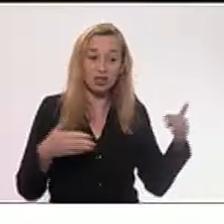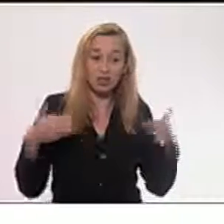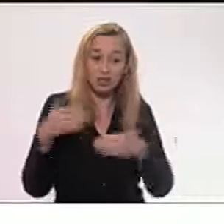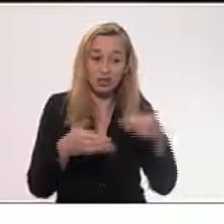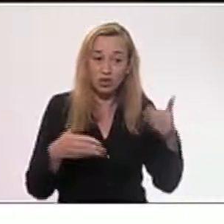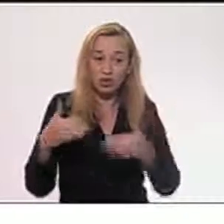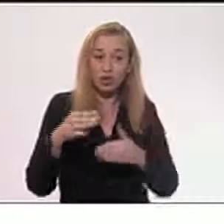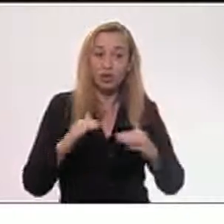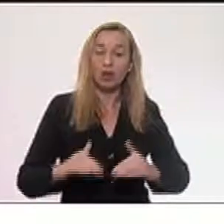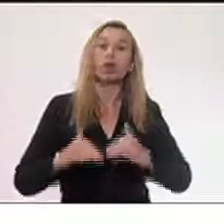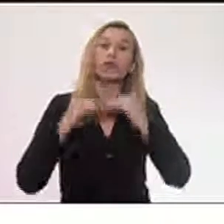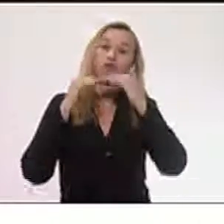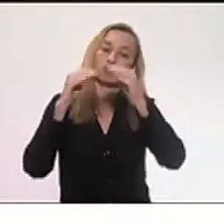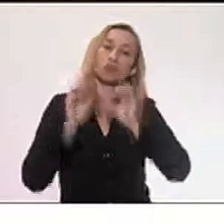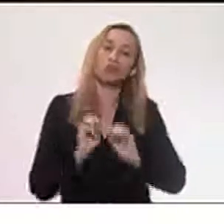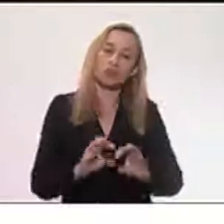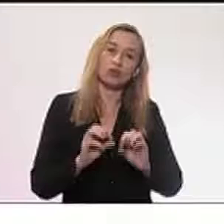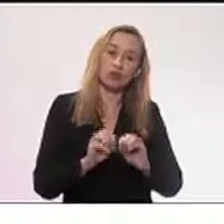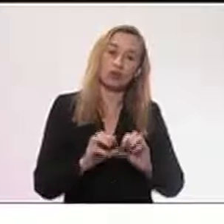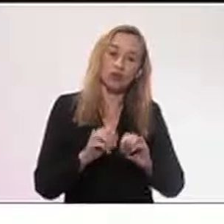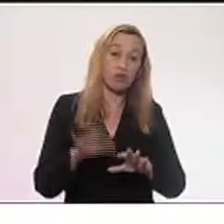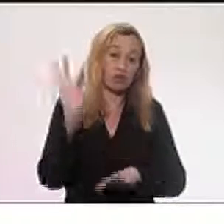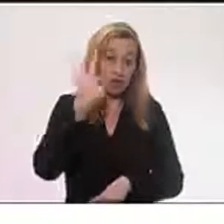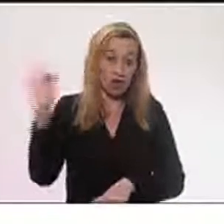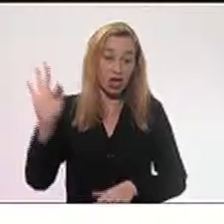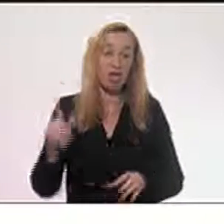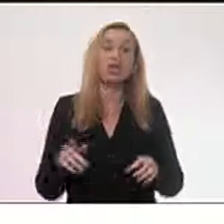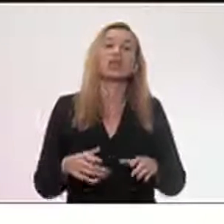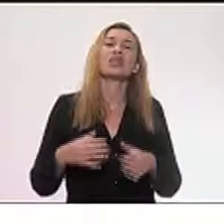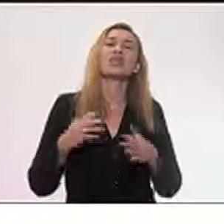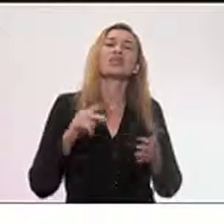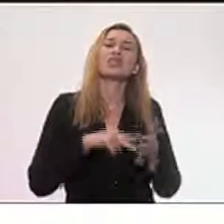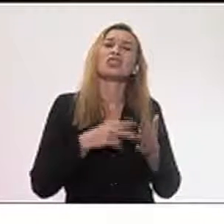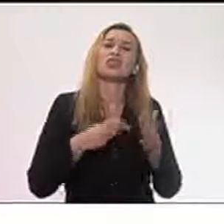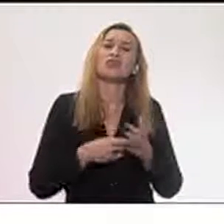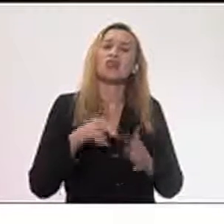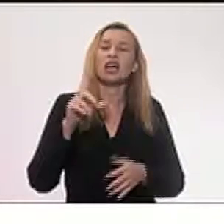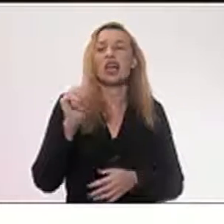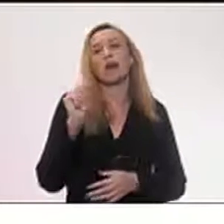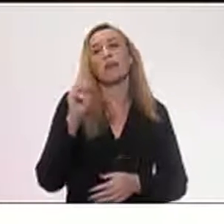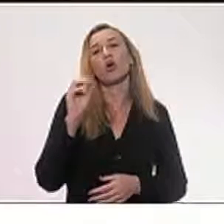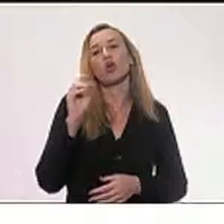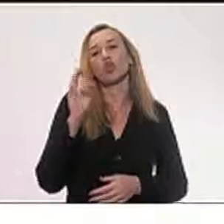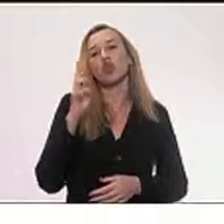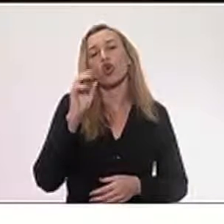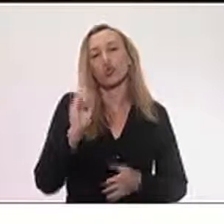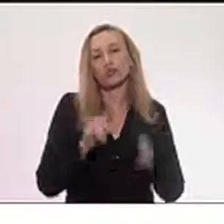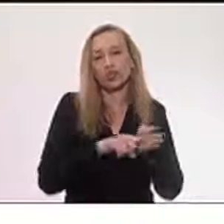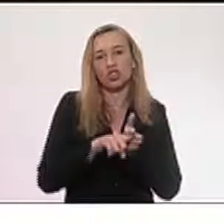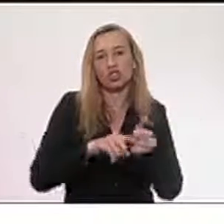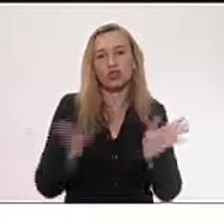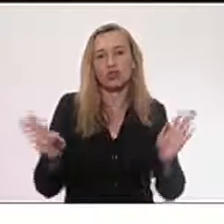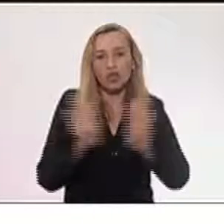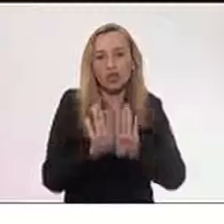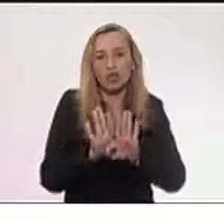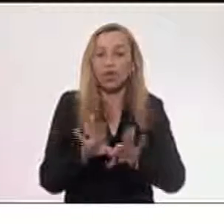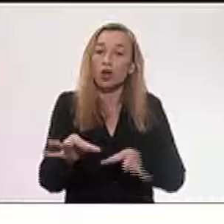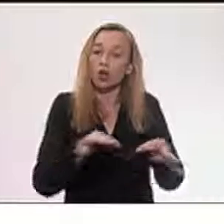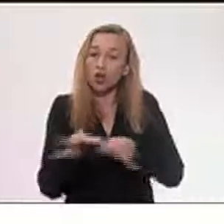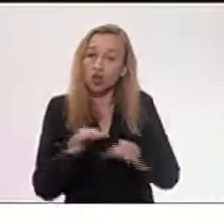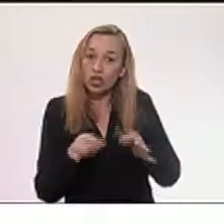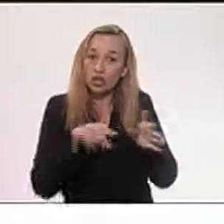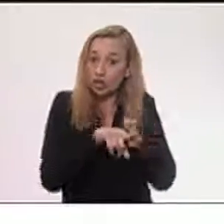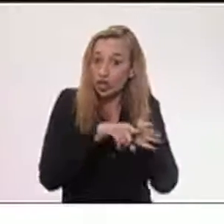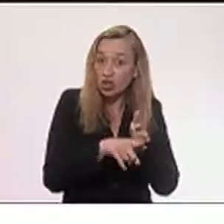ao ensino superior público federal. Isso significa laboratório de pesquisa sendo fechados. Isso significa projetos de